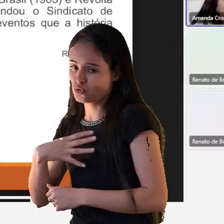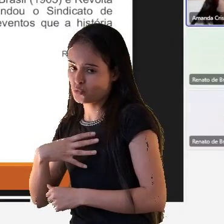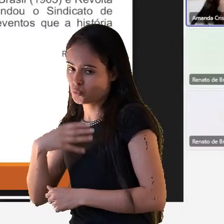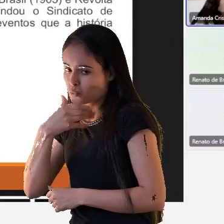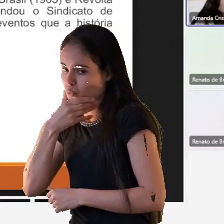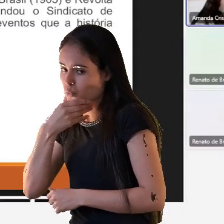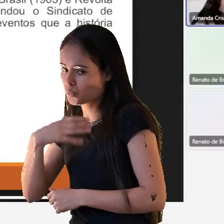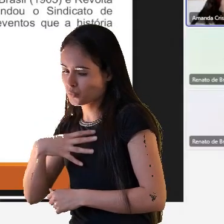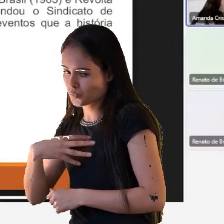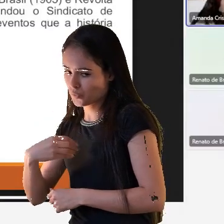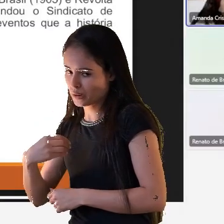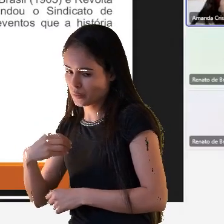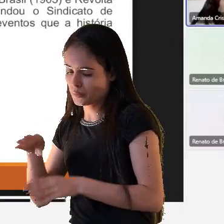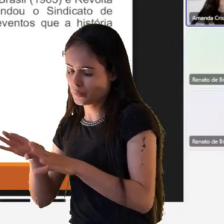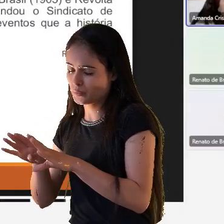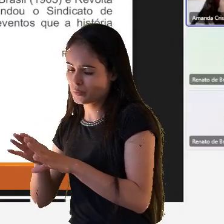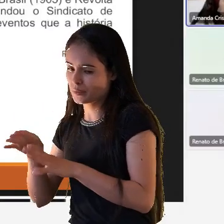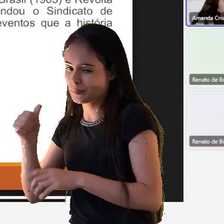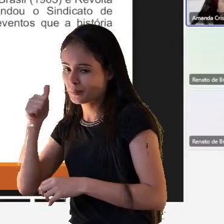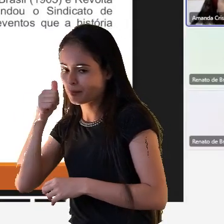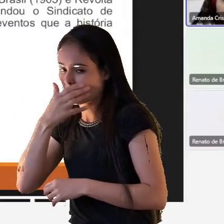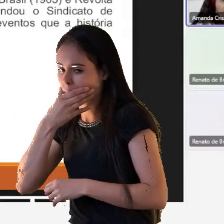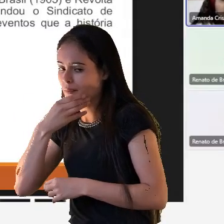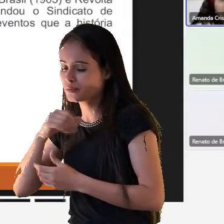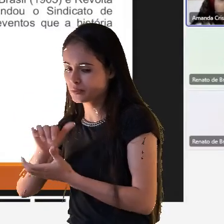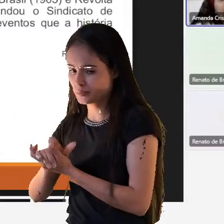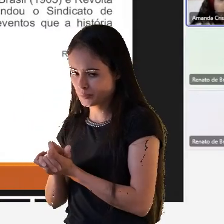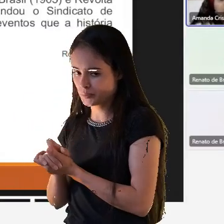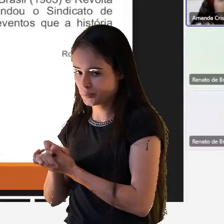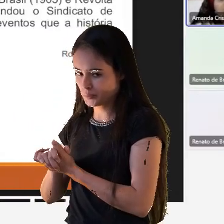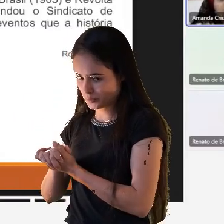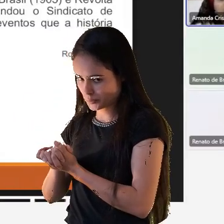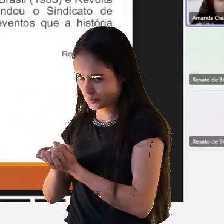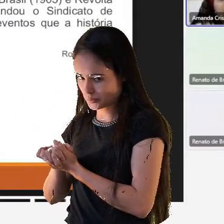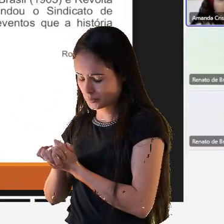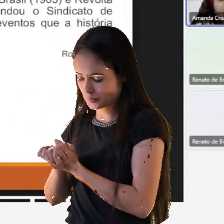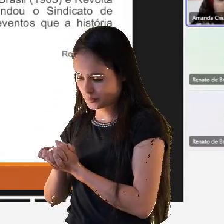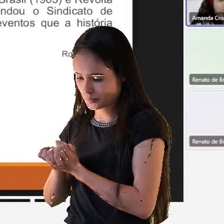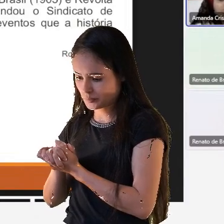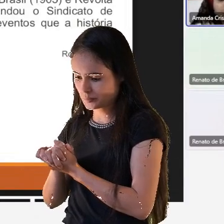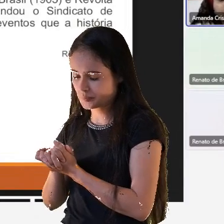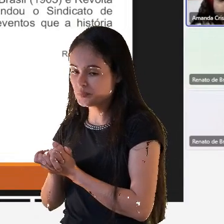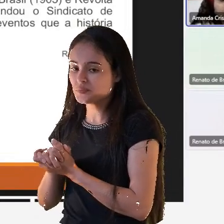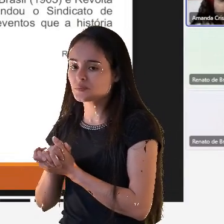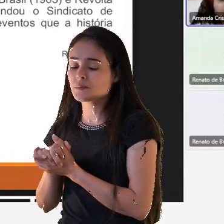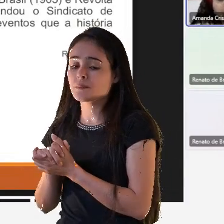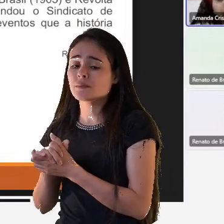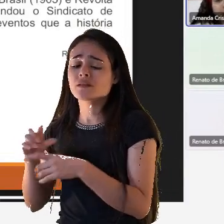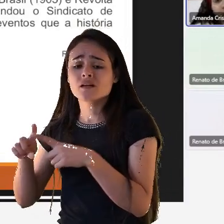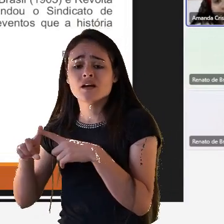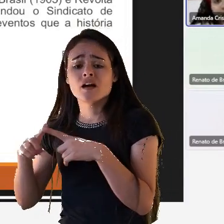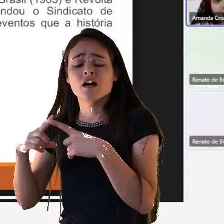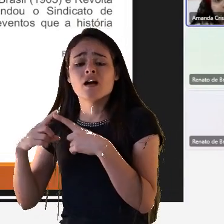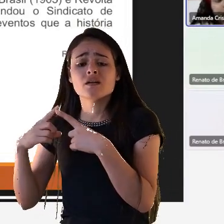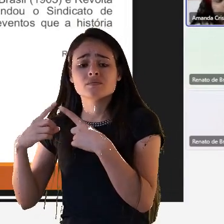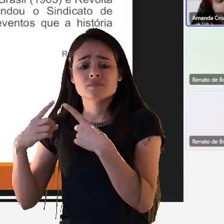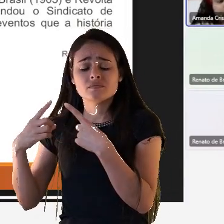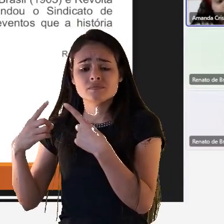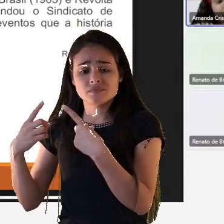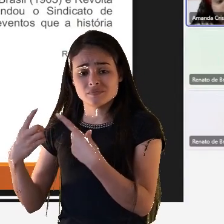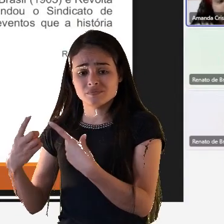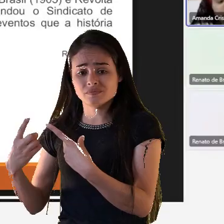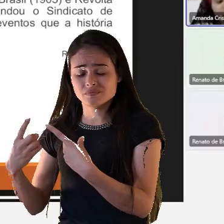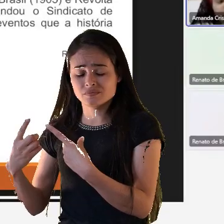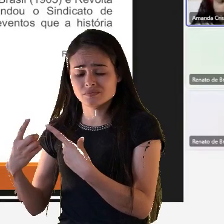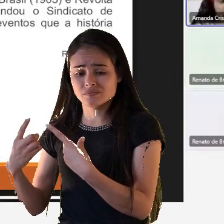né? E o seu esposo. Só que depois, nessa fazenda, era